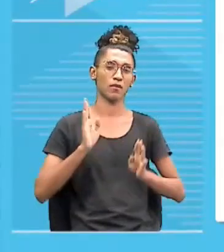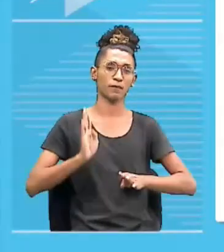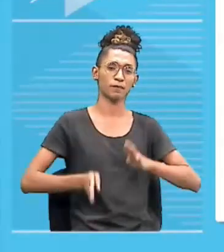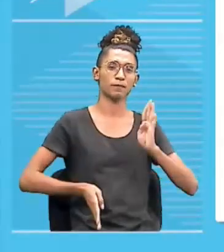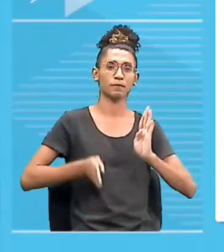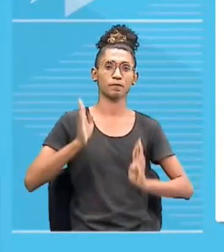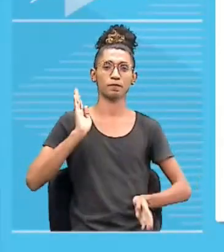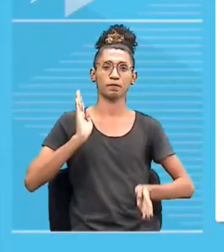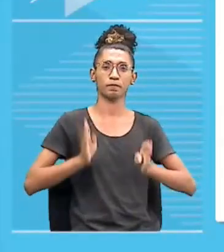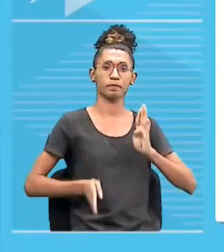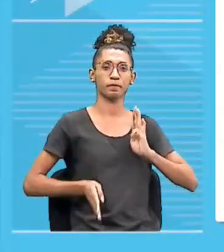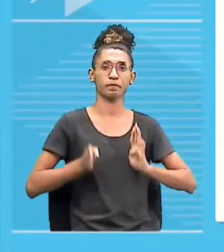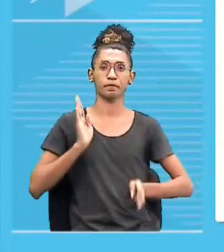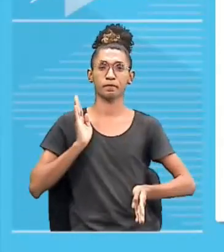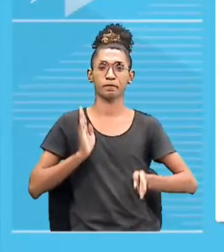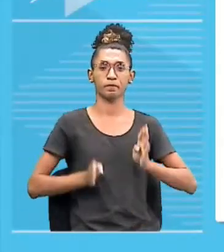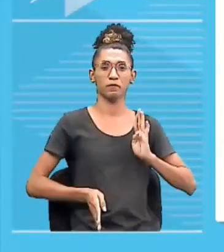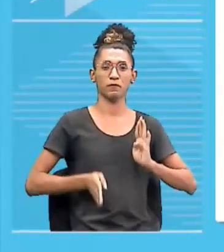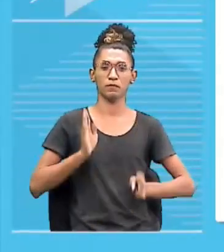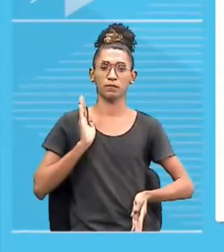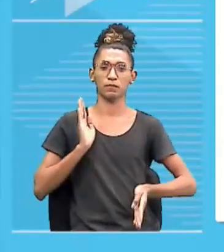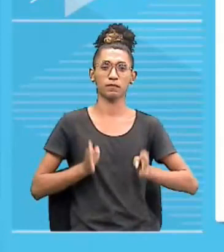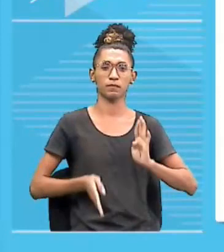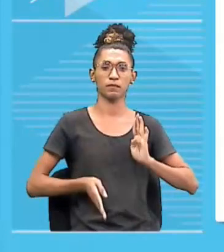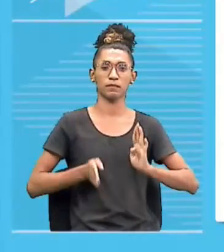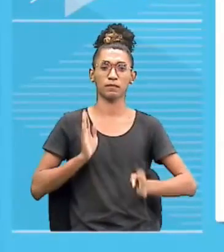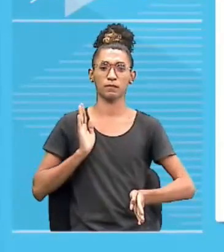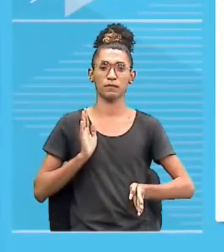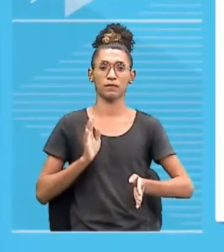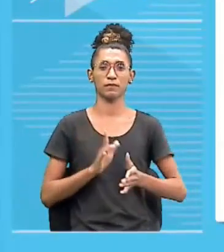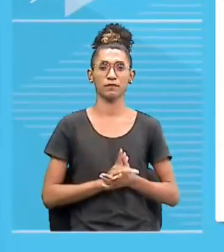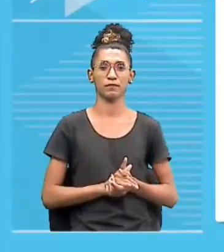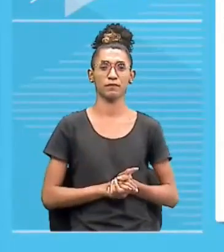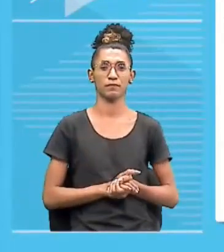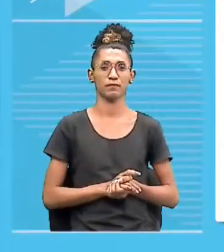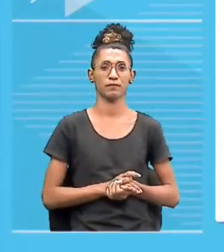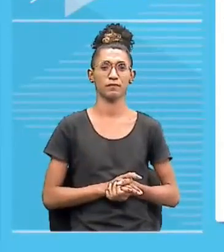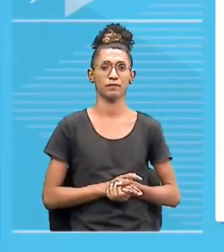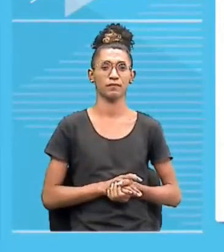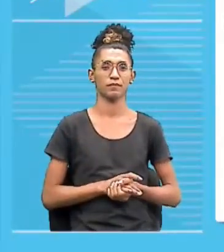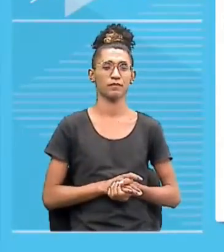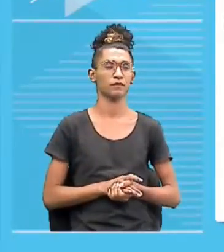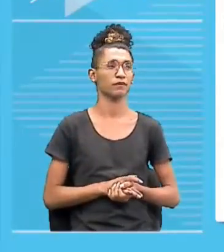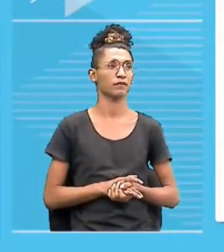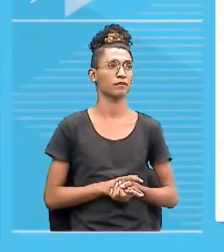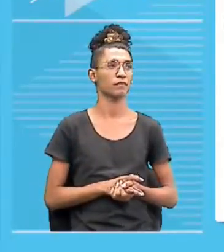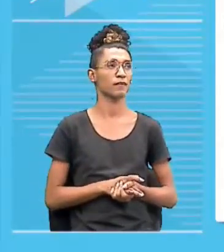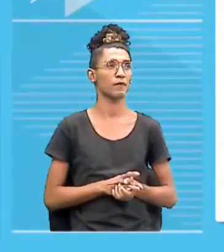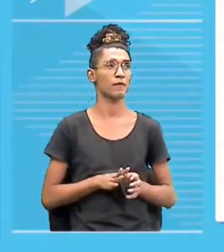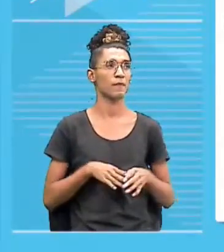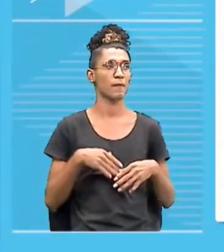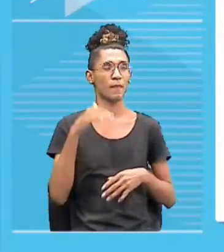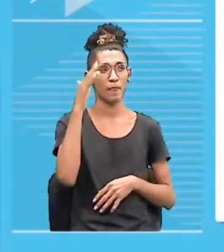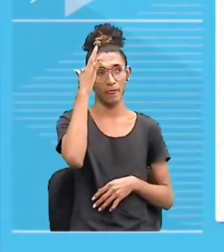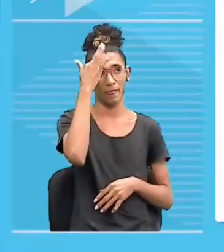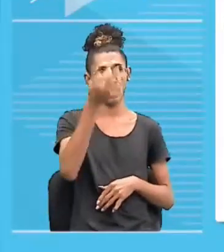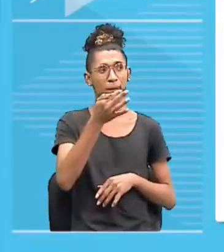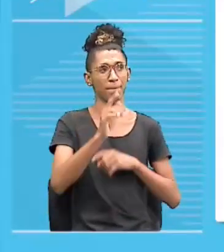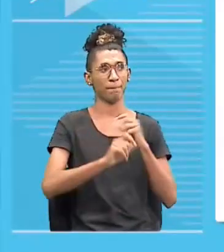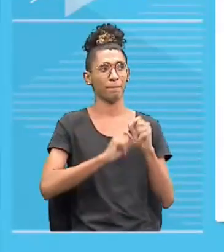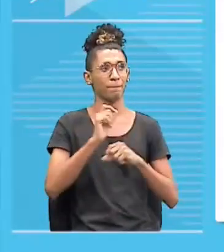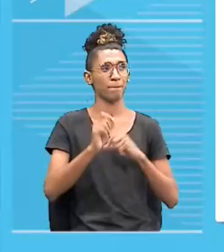robotizadas, não só automatizadas, elas estão robotizadas, tá certo? No futuro, as linhas